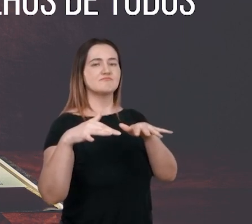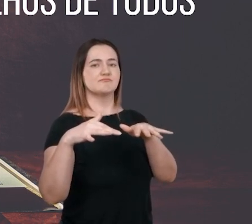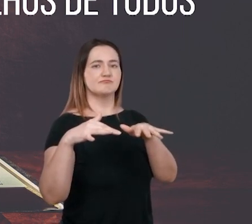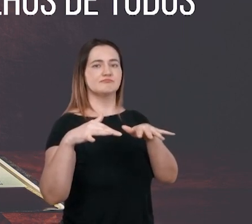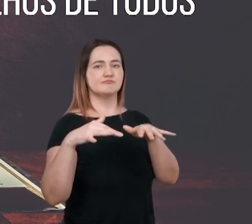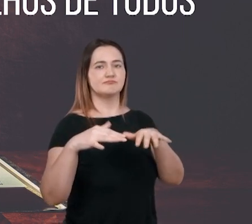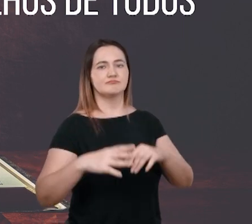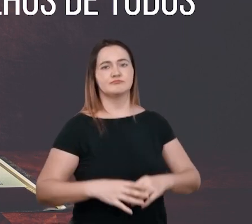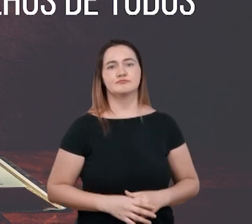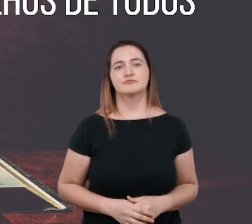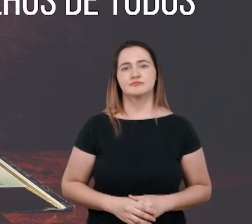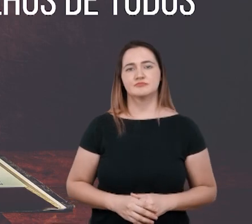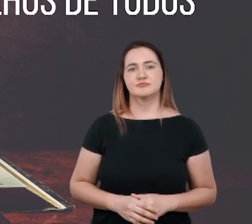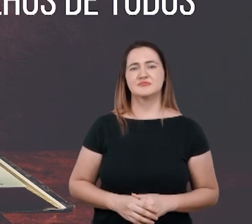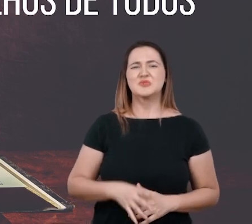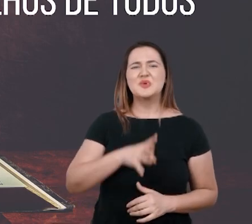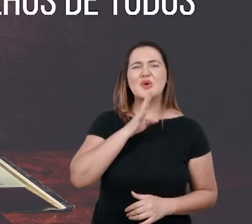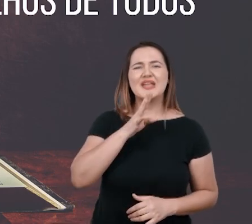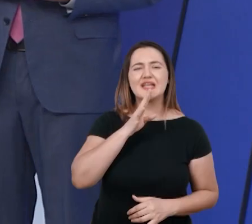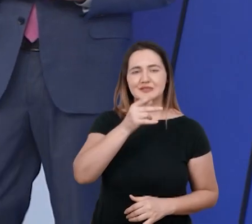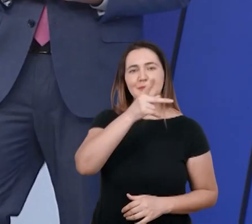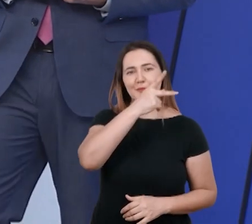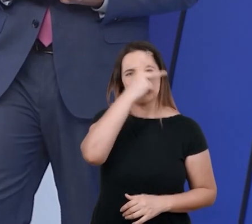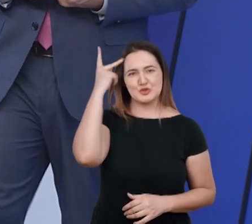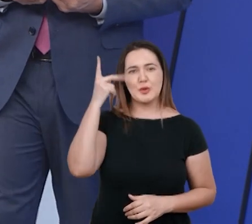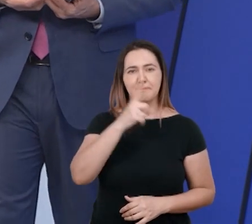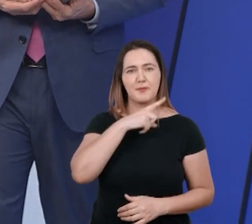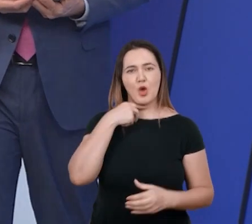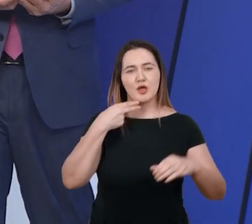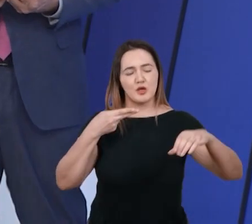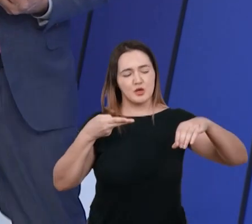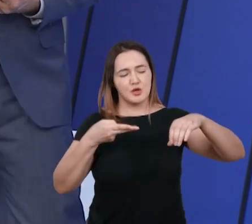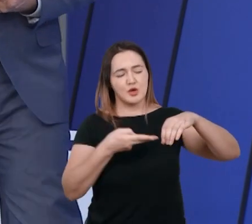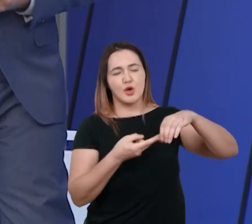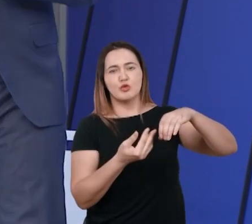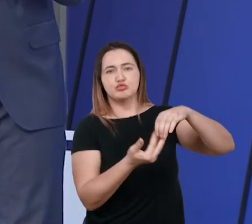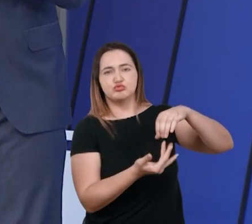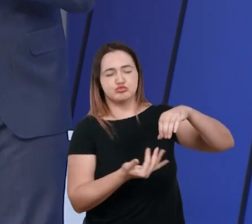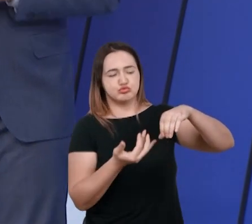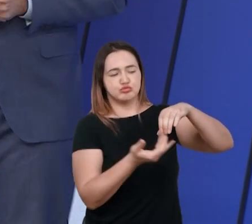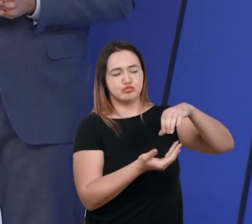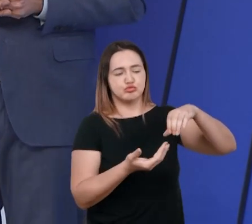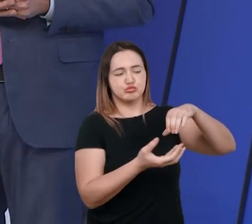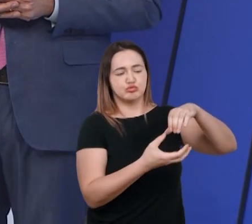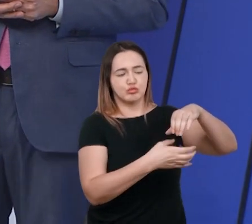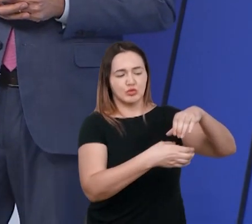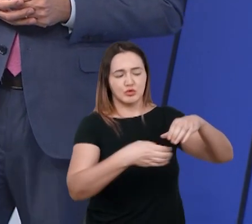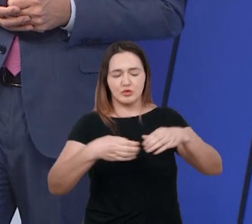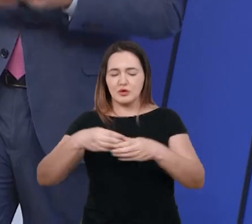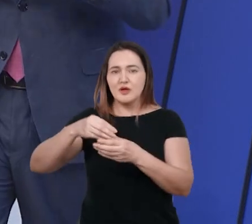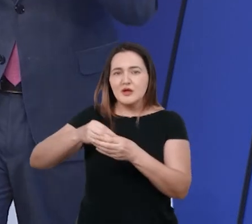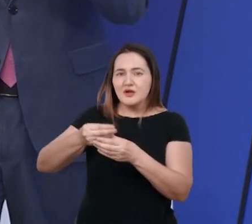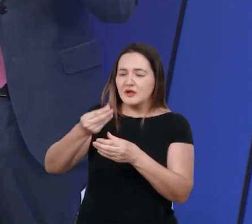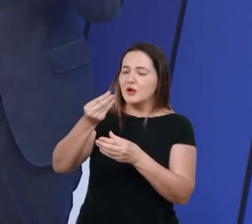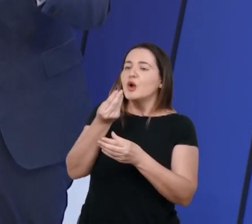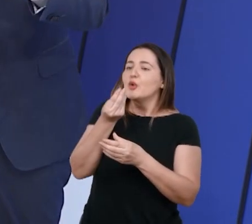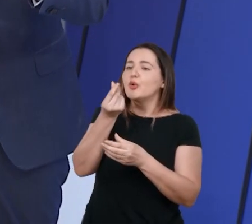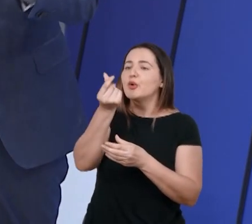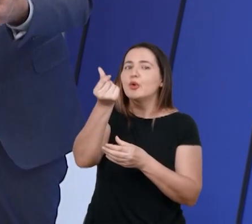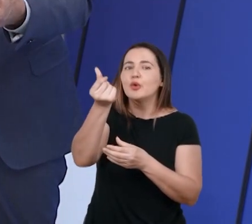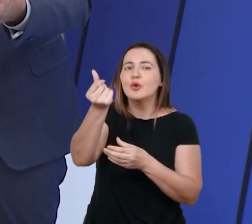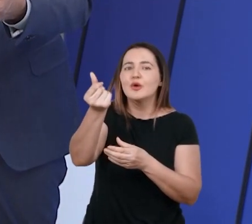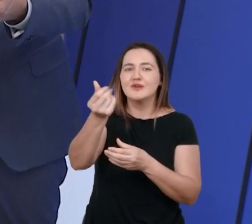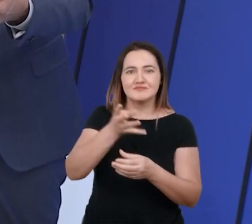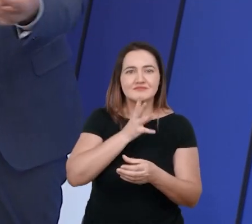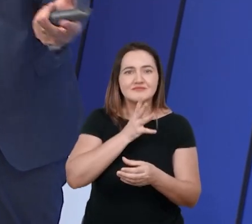aos olhos de todos os que o contemplam. Cinza não queima mais, porque o fogo